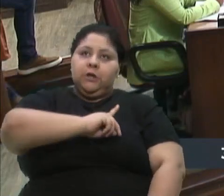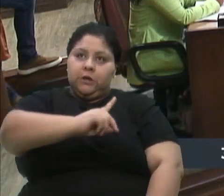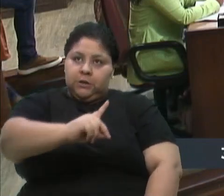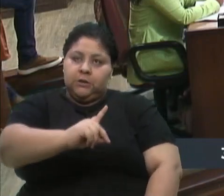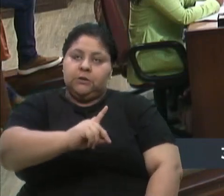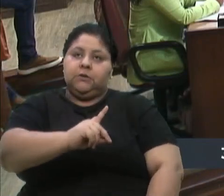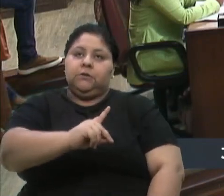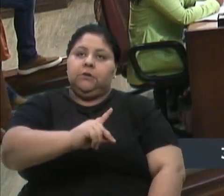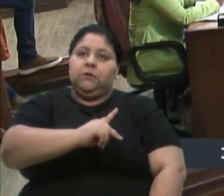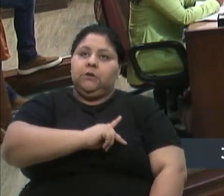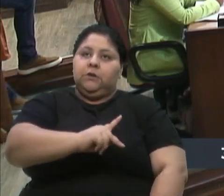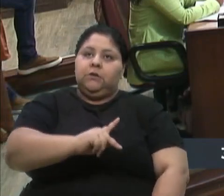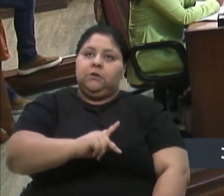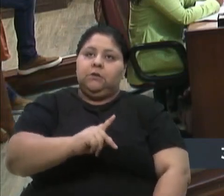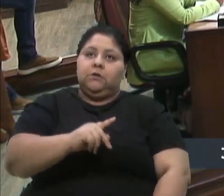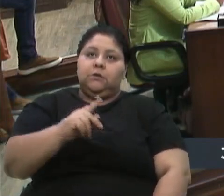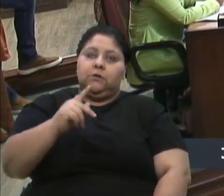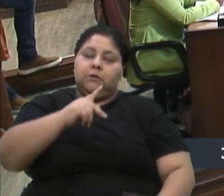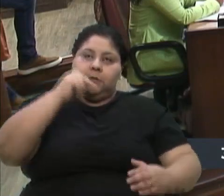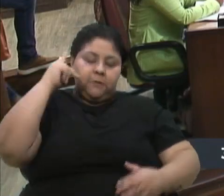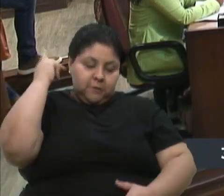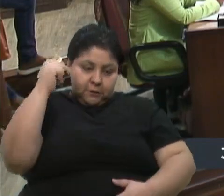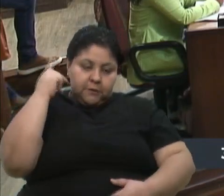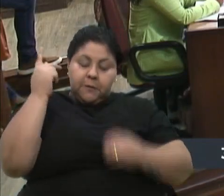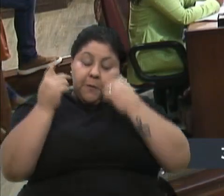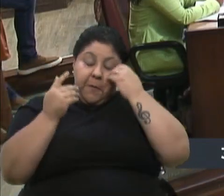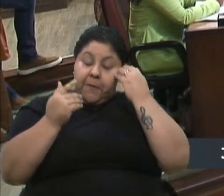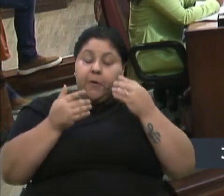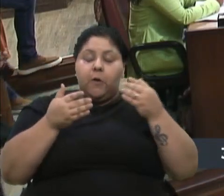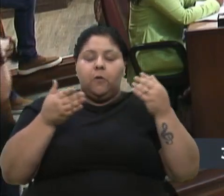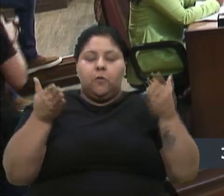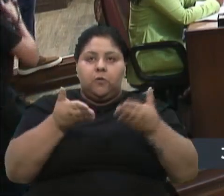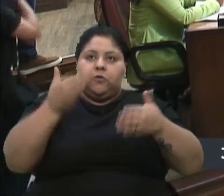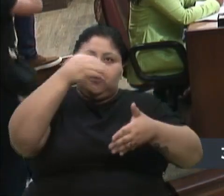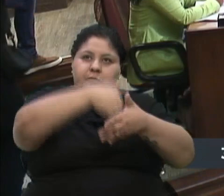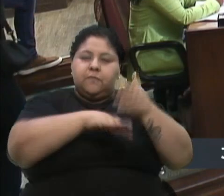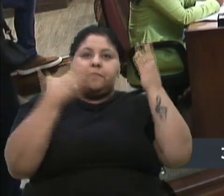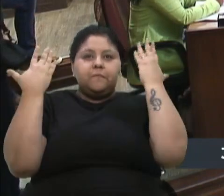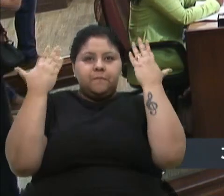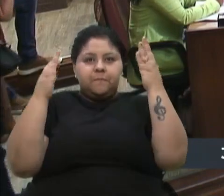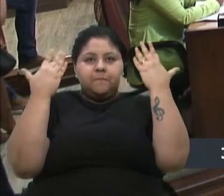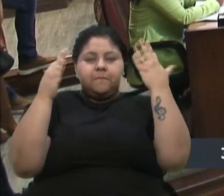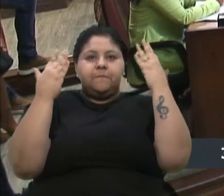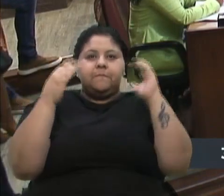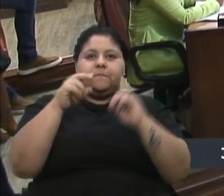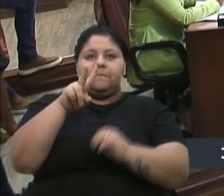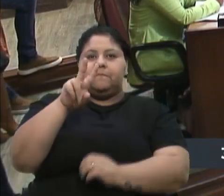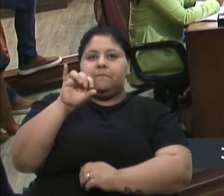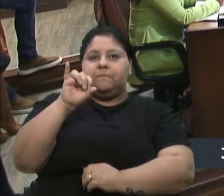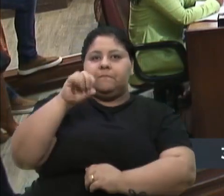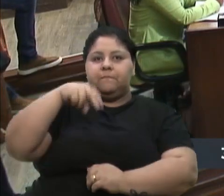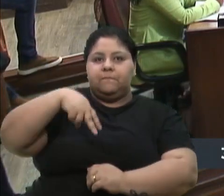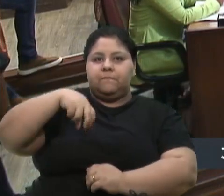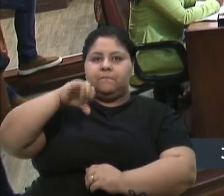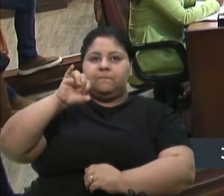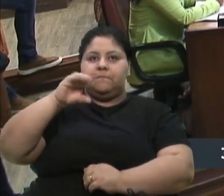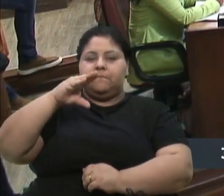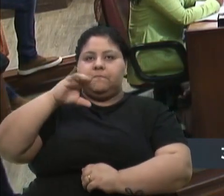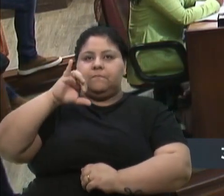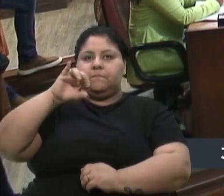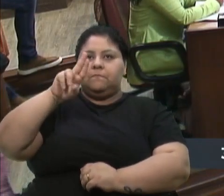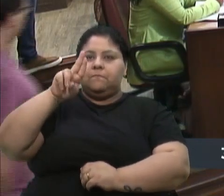que nos assistem, queria fazer um voto de congratulações ao senhor Vinícius Valer, ele que é